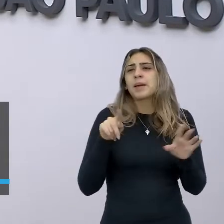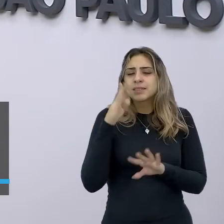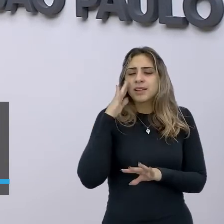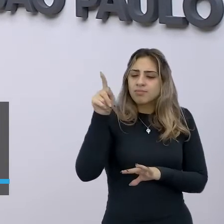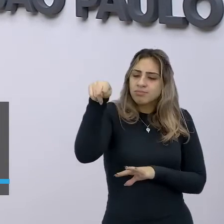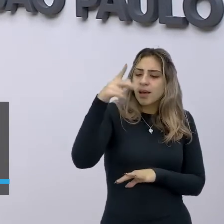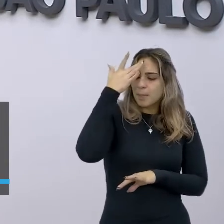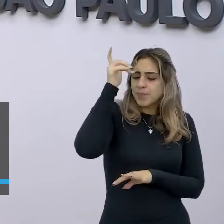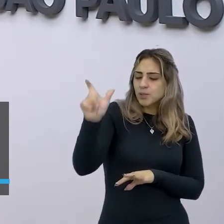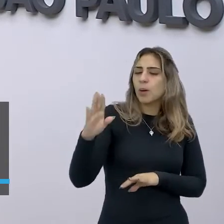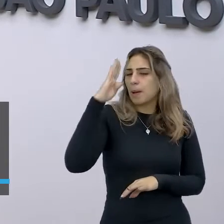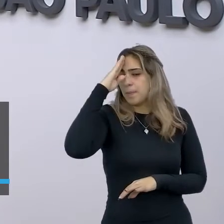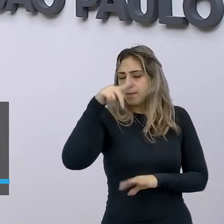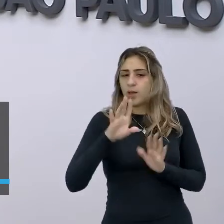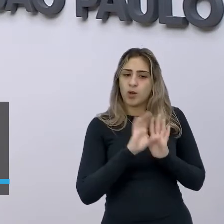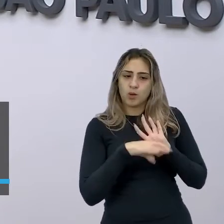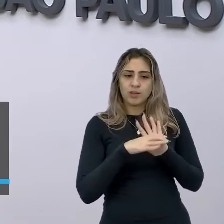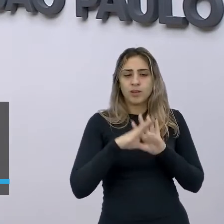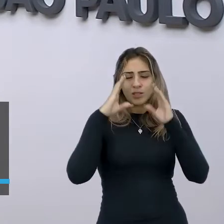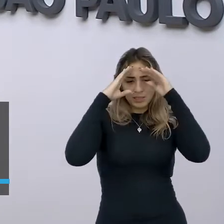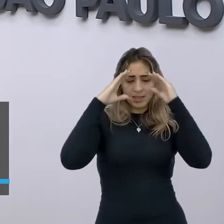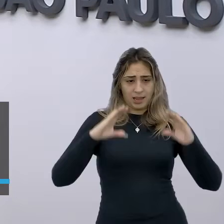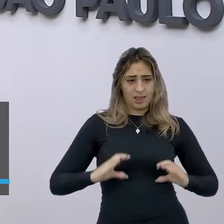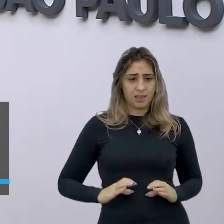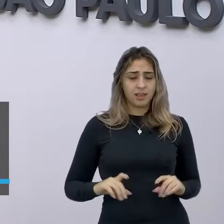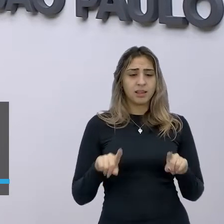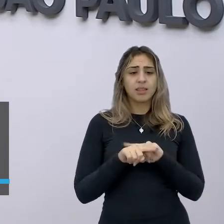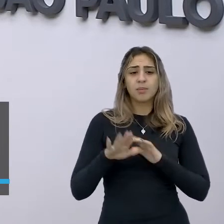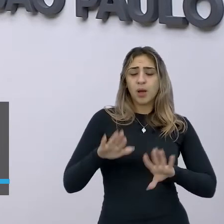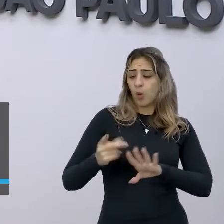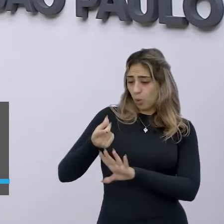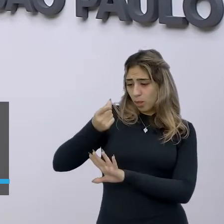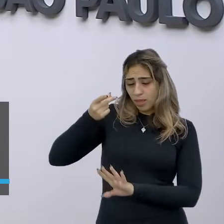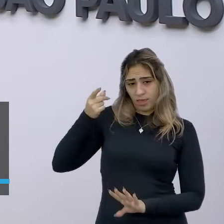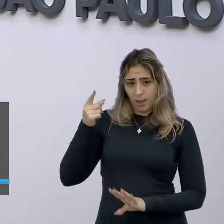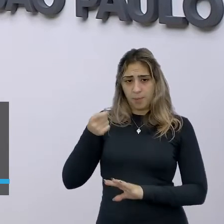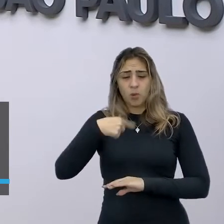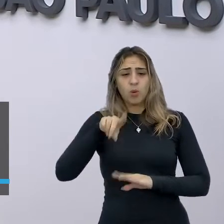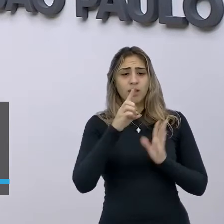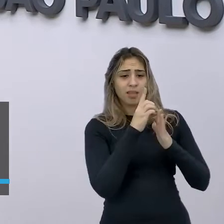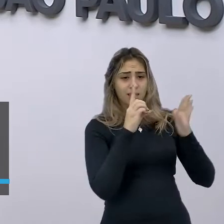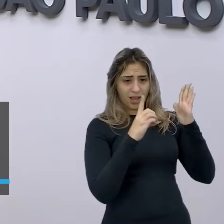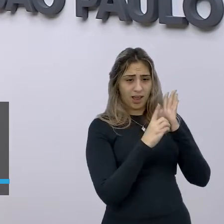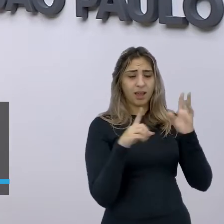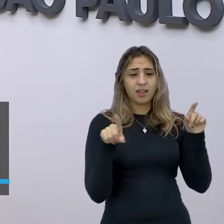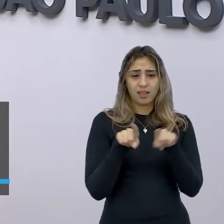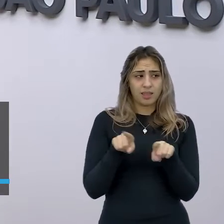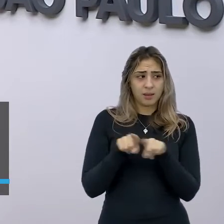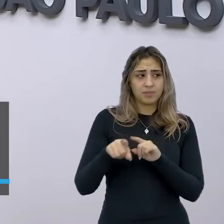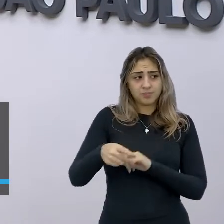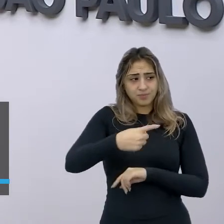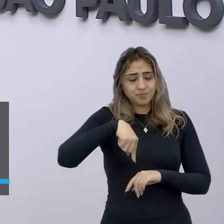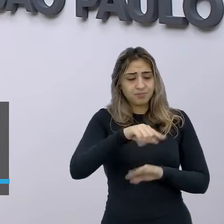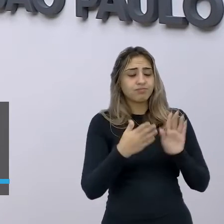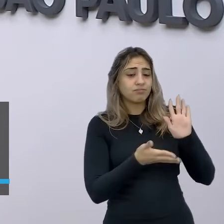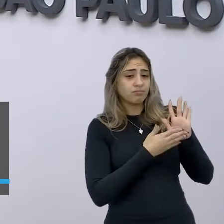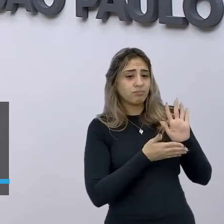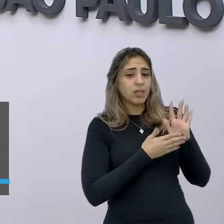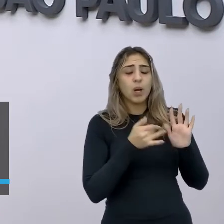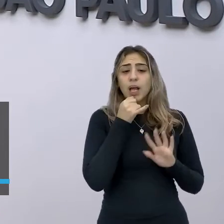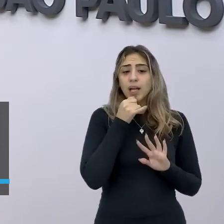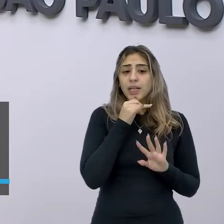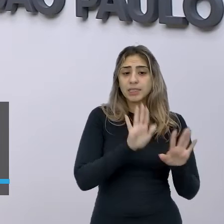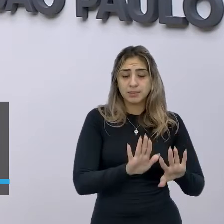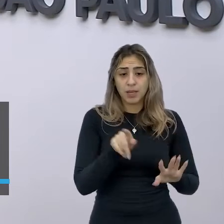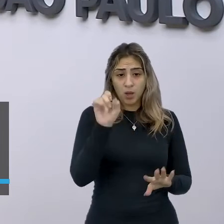ele o autor desse conceito aí de cidadania já há algum tempo, né? Algumas décadas. Mas ele propôs que, por